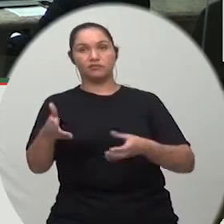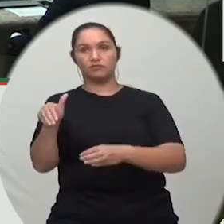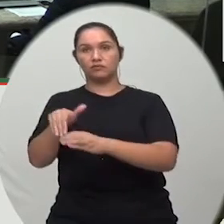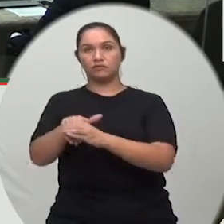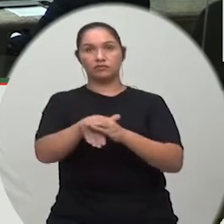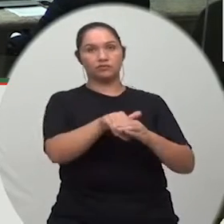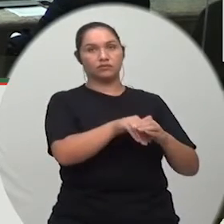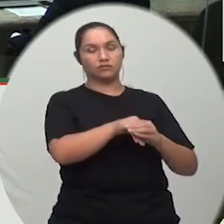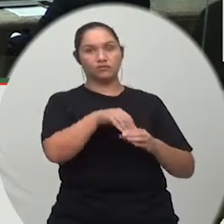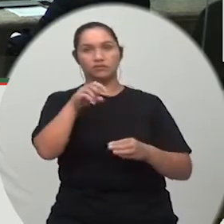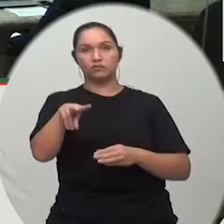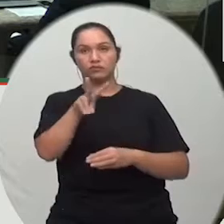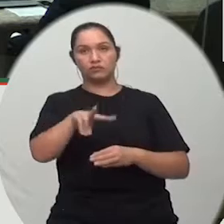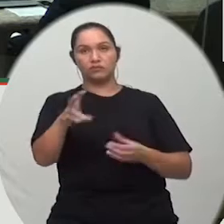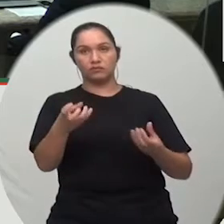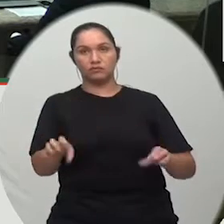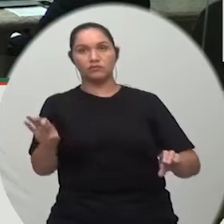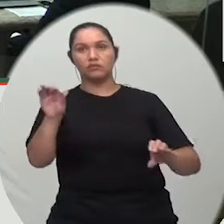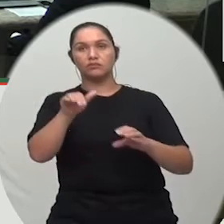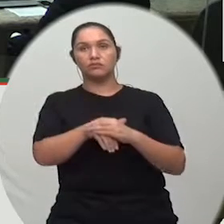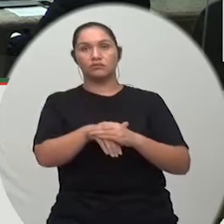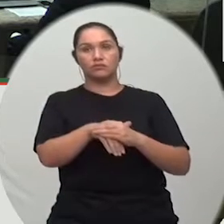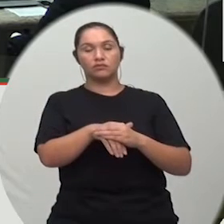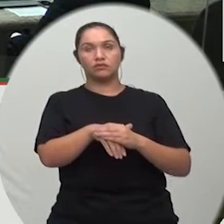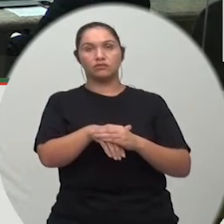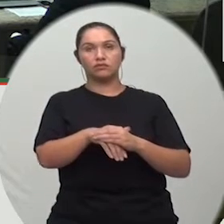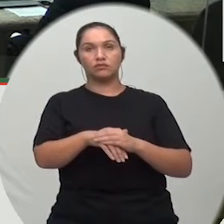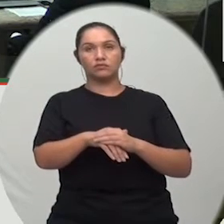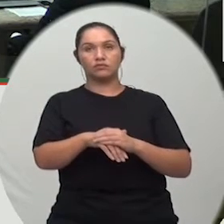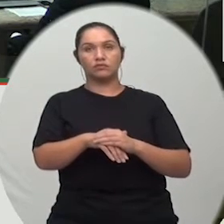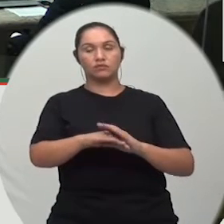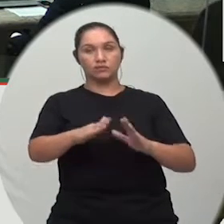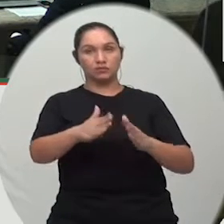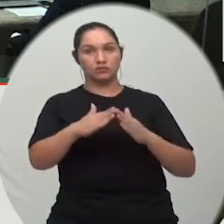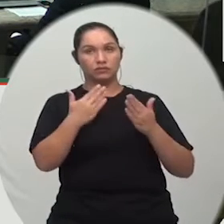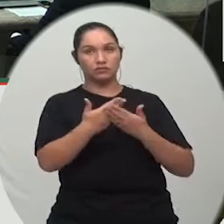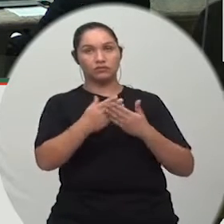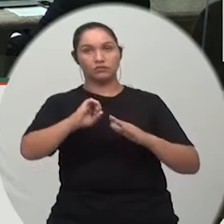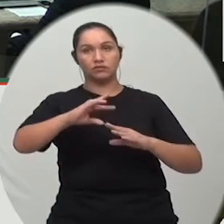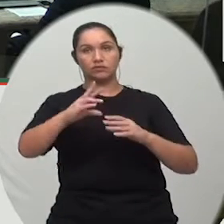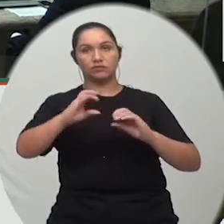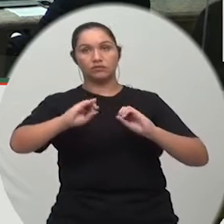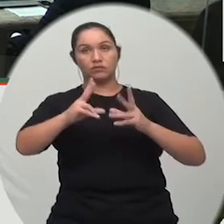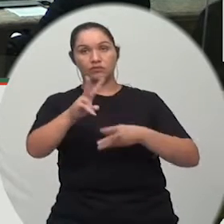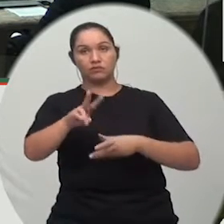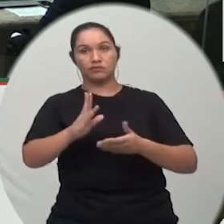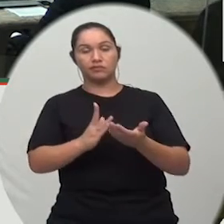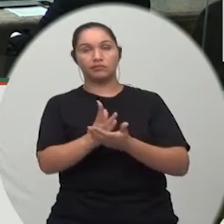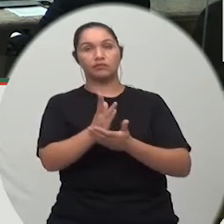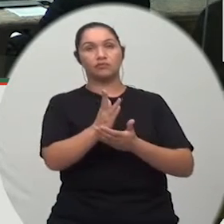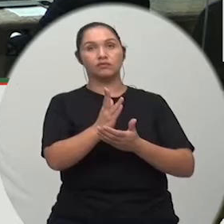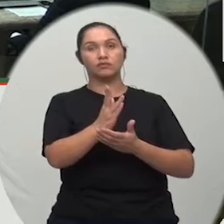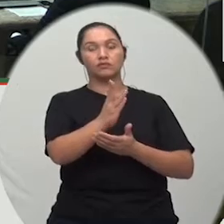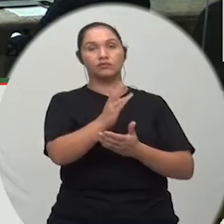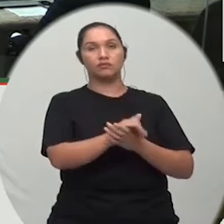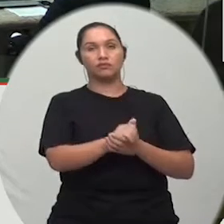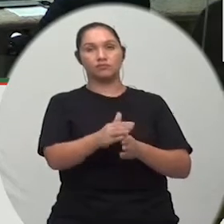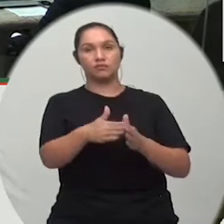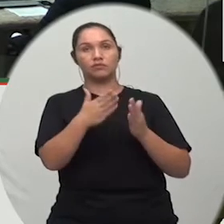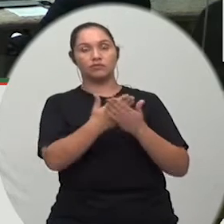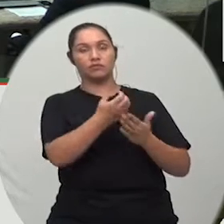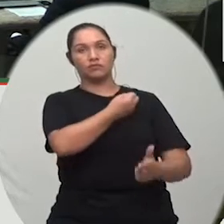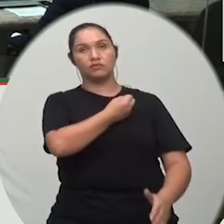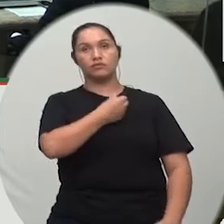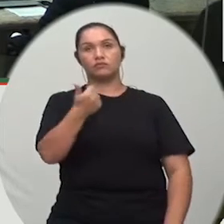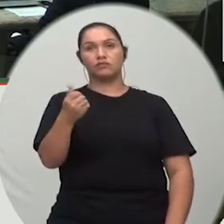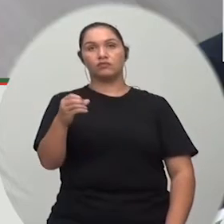votação. Os contrários se manifestem. Aprovado por unanimidade. Requerimento número 103/2019,